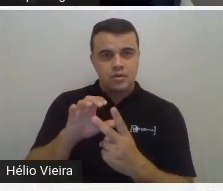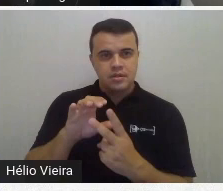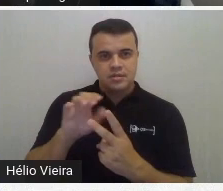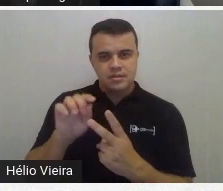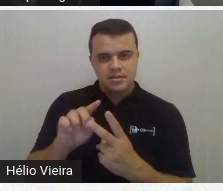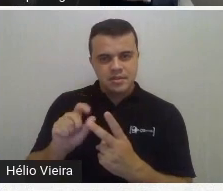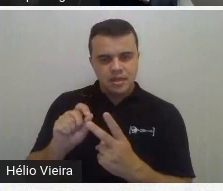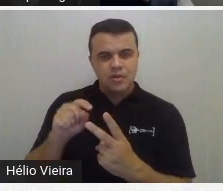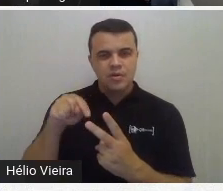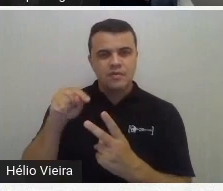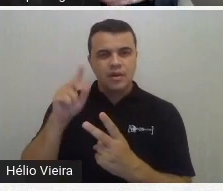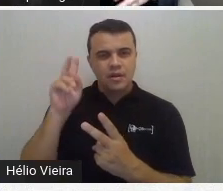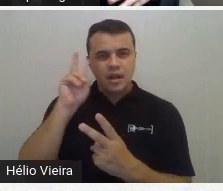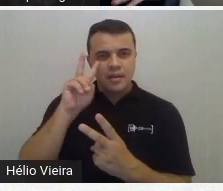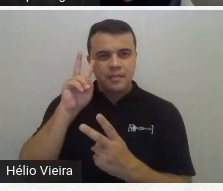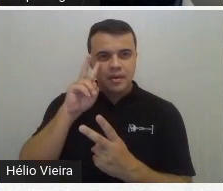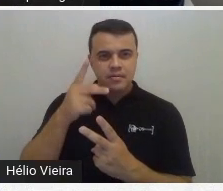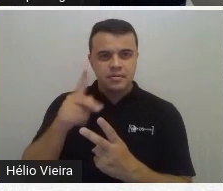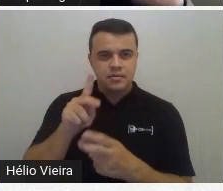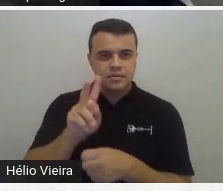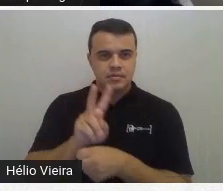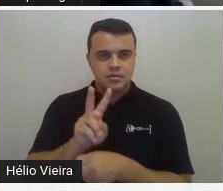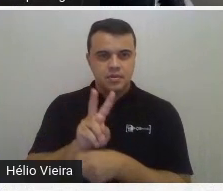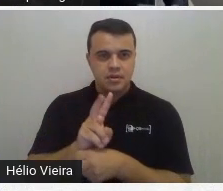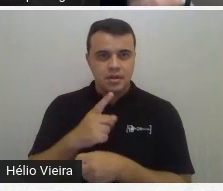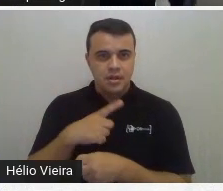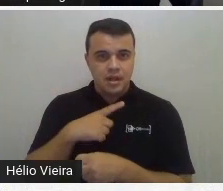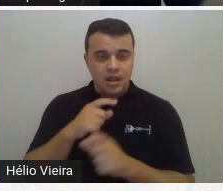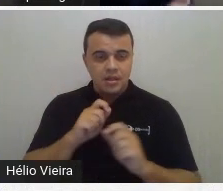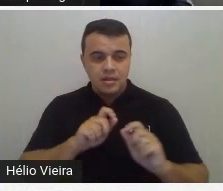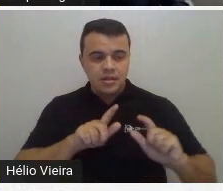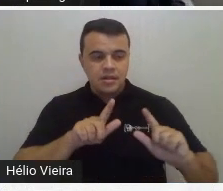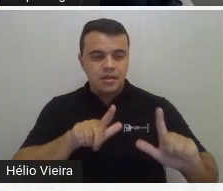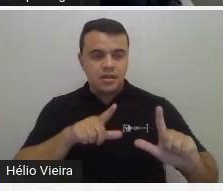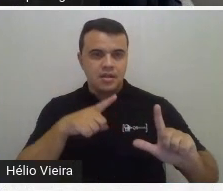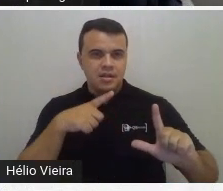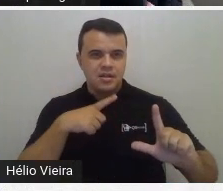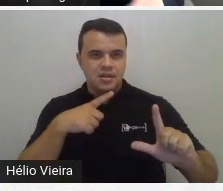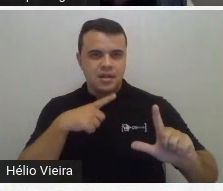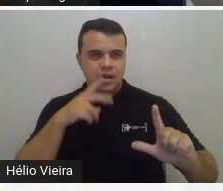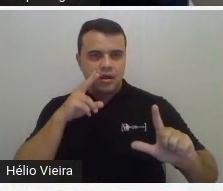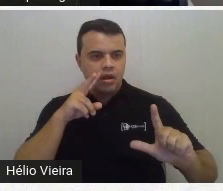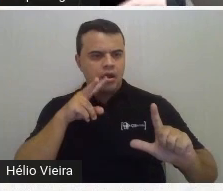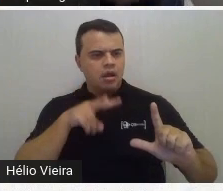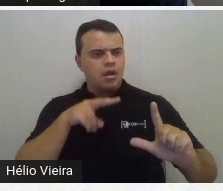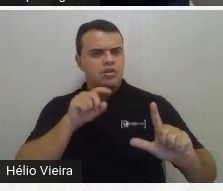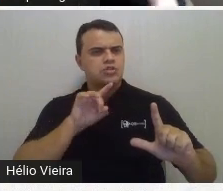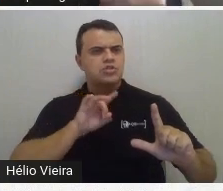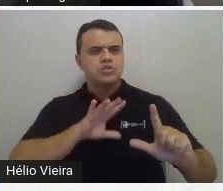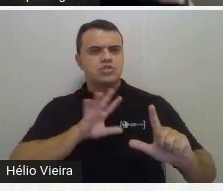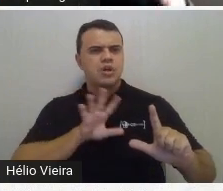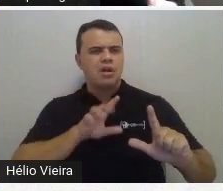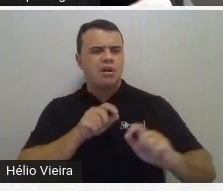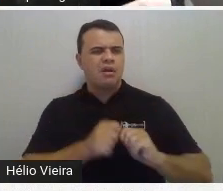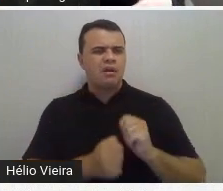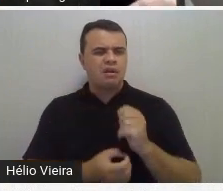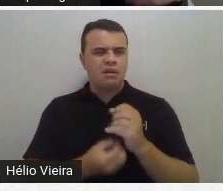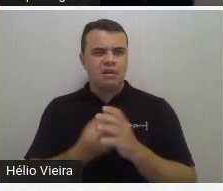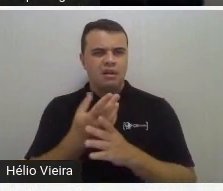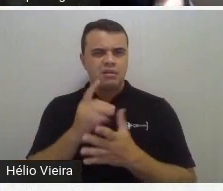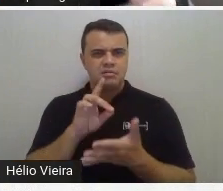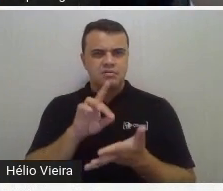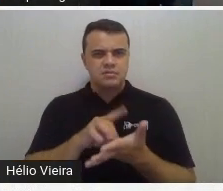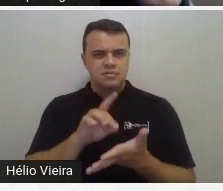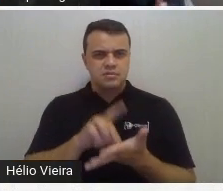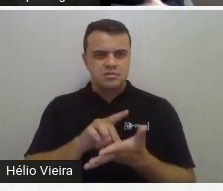muito resgatadas pelas vanguardas, o fato de a tela mexer com o espectador, não ficar simplesmente reproduzindo a realidade,